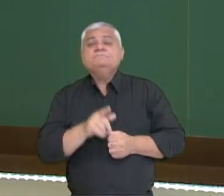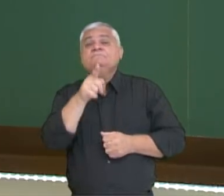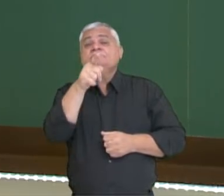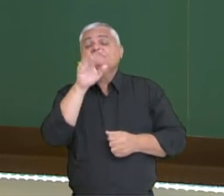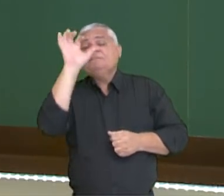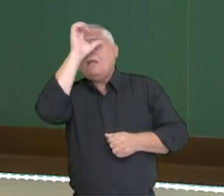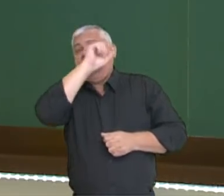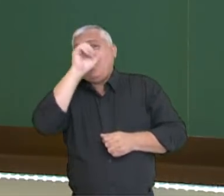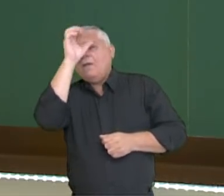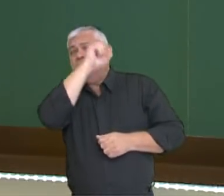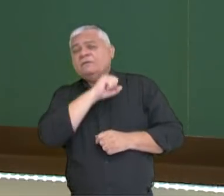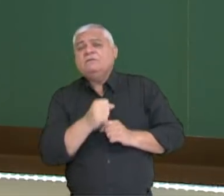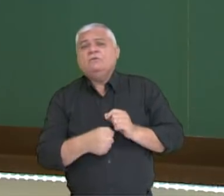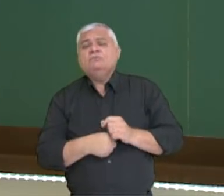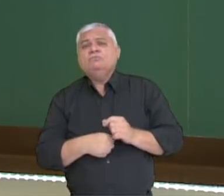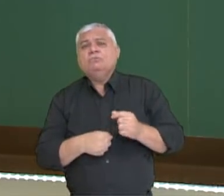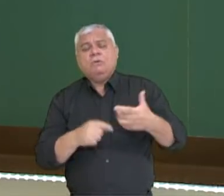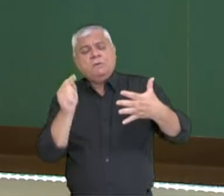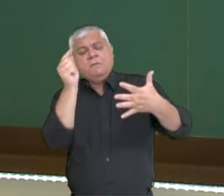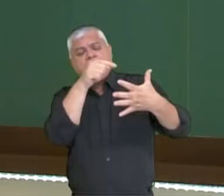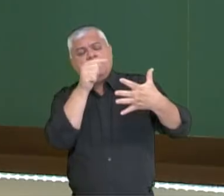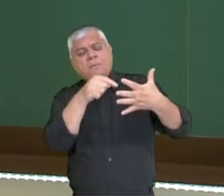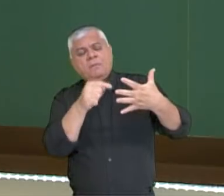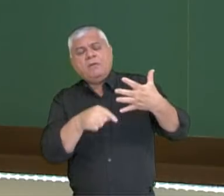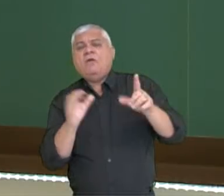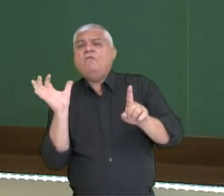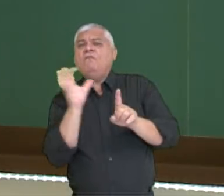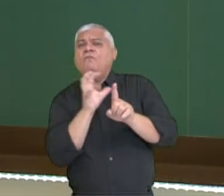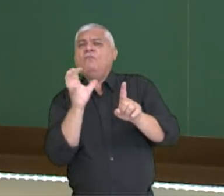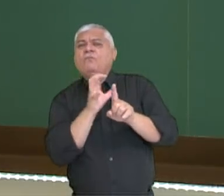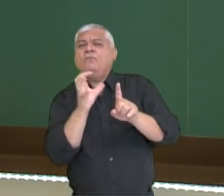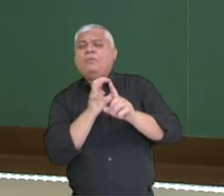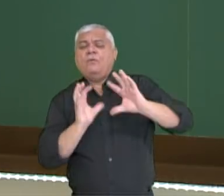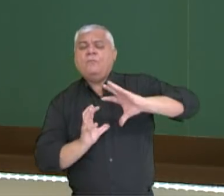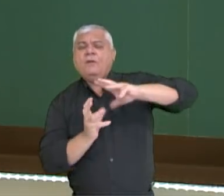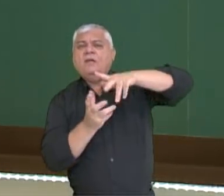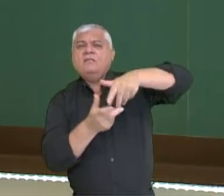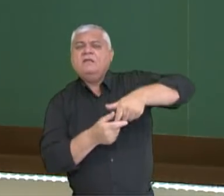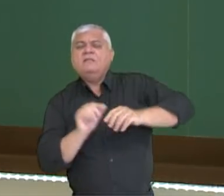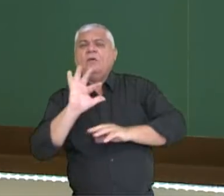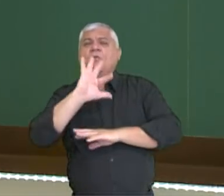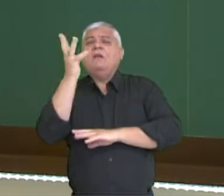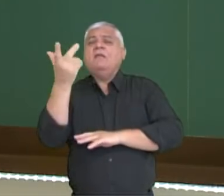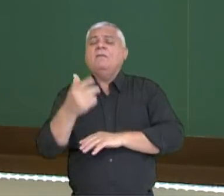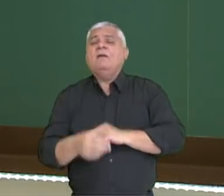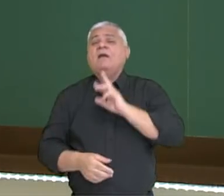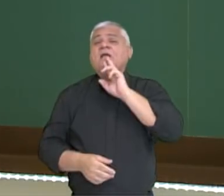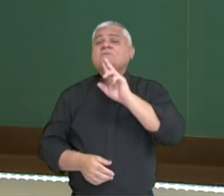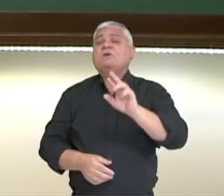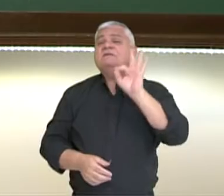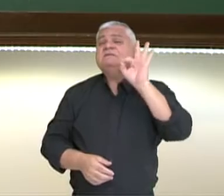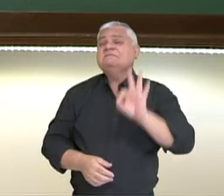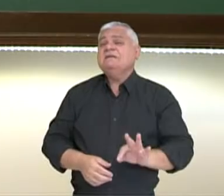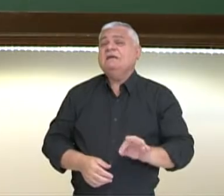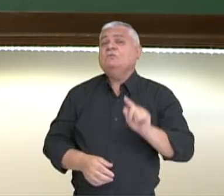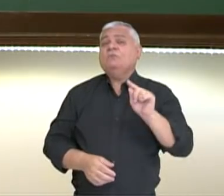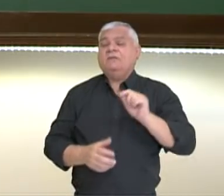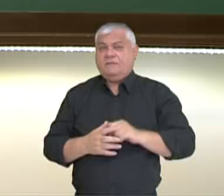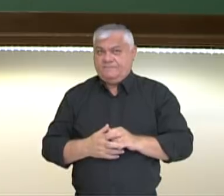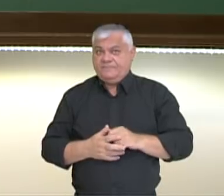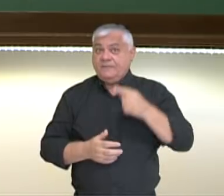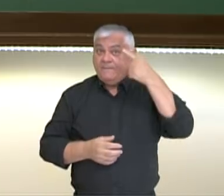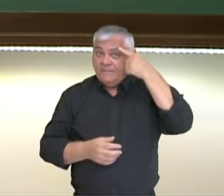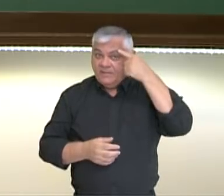sobre os fatores que influenciam o clima dos diversos lugares do planeta, é correto afirmar que... Então, pensando